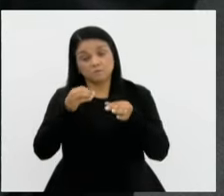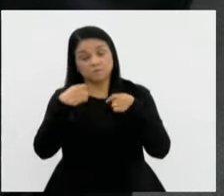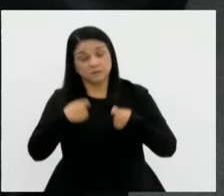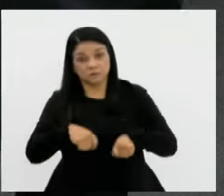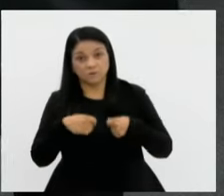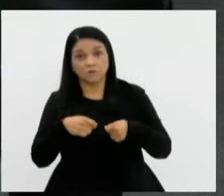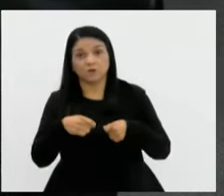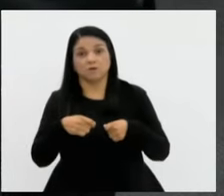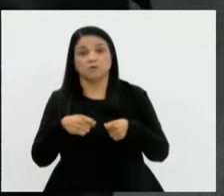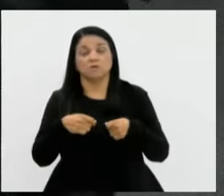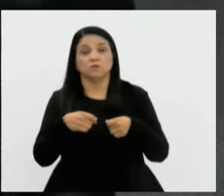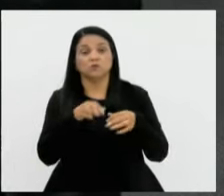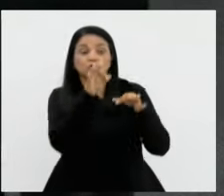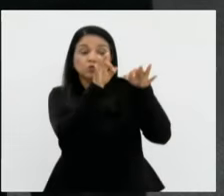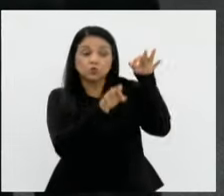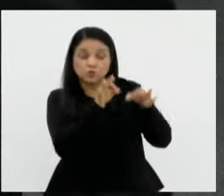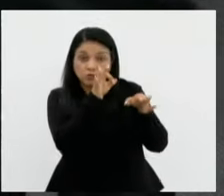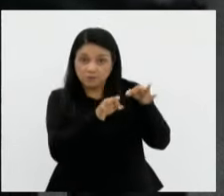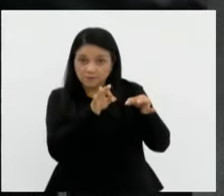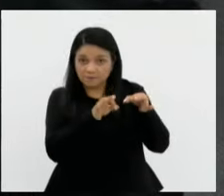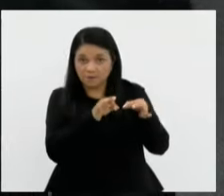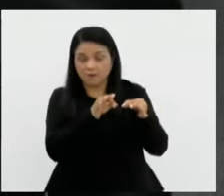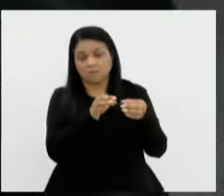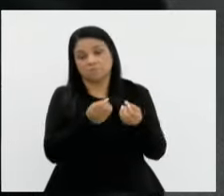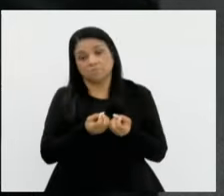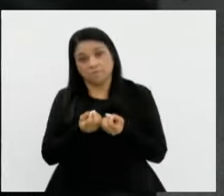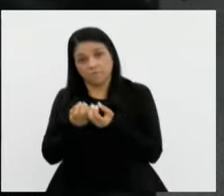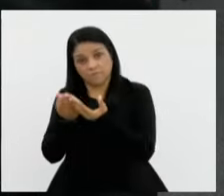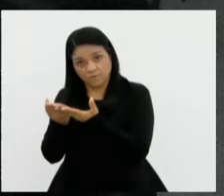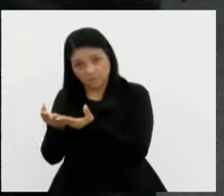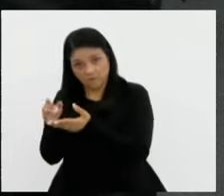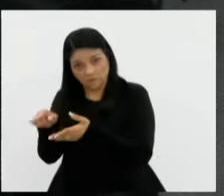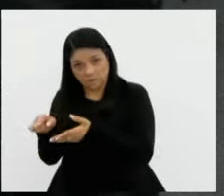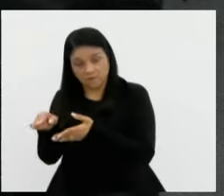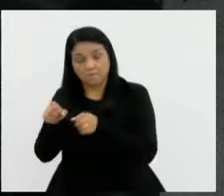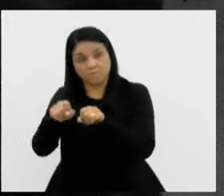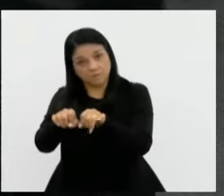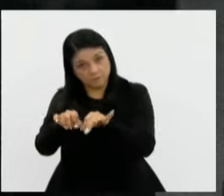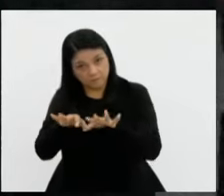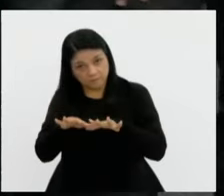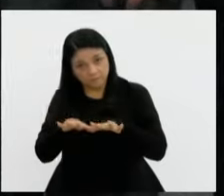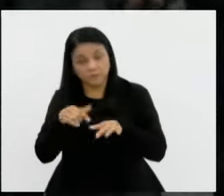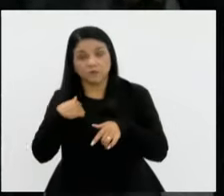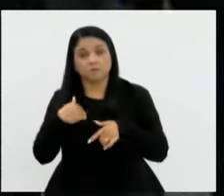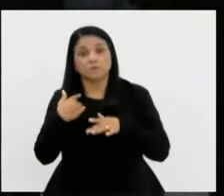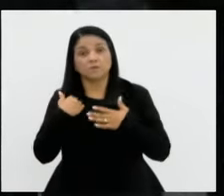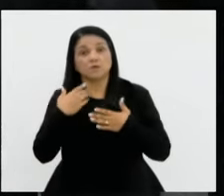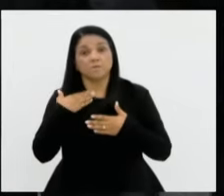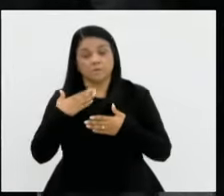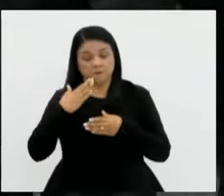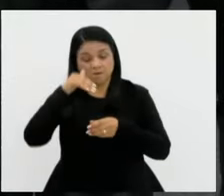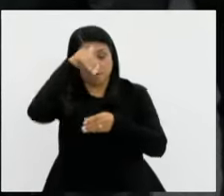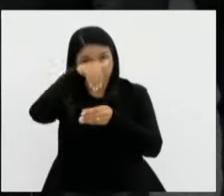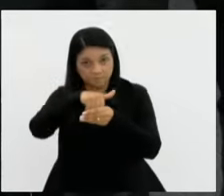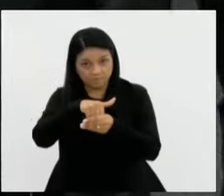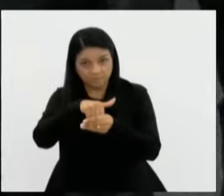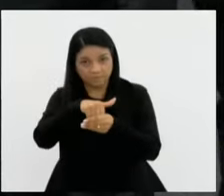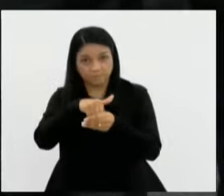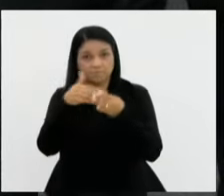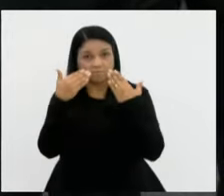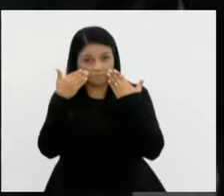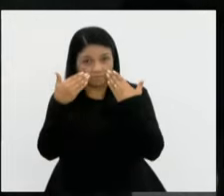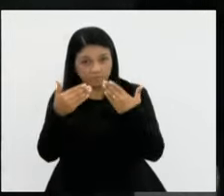cumprido. Aliás, aqui, Vossa Excelência também vai ser fala da minha apresentação de voto, Vossa Excelência teve a